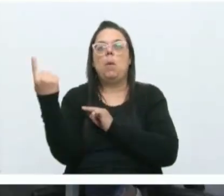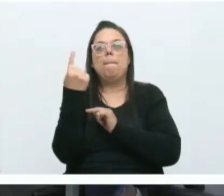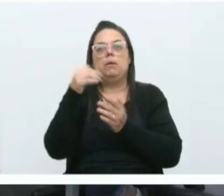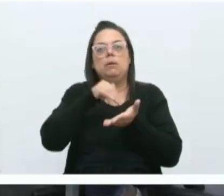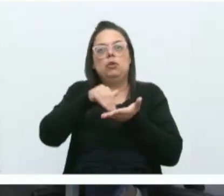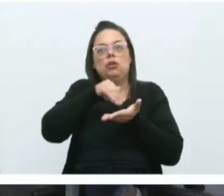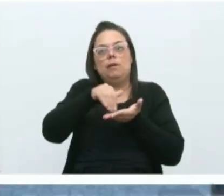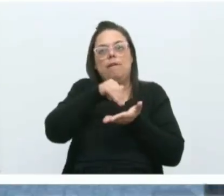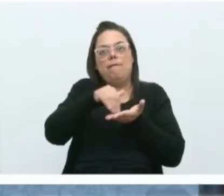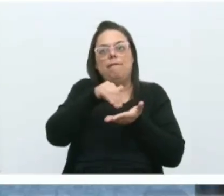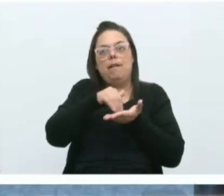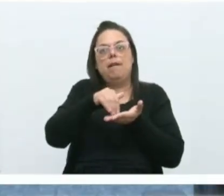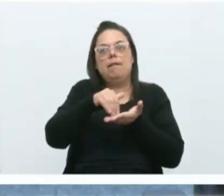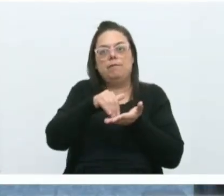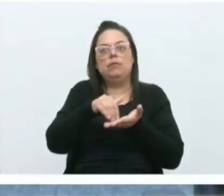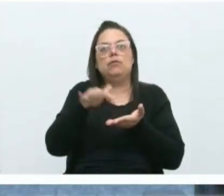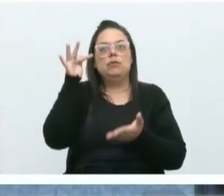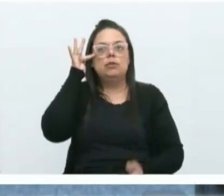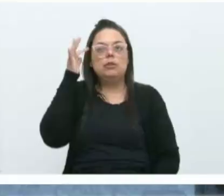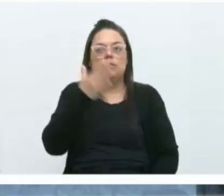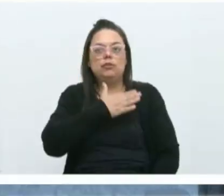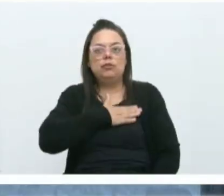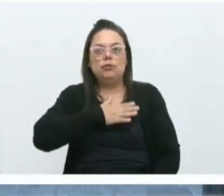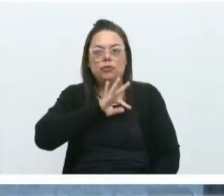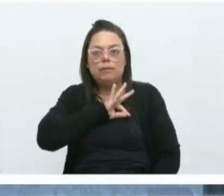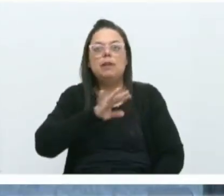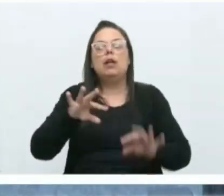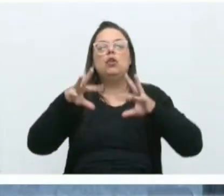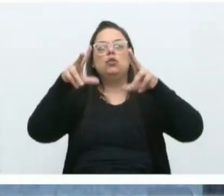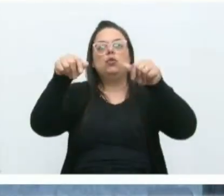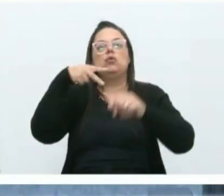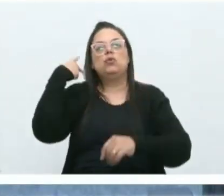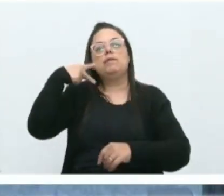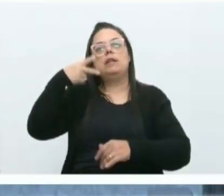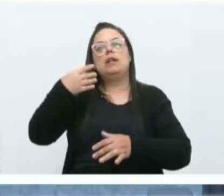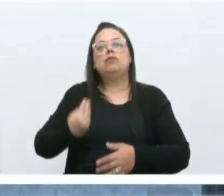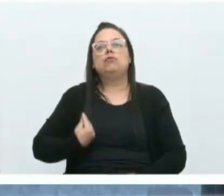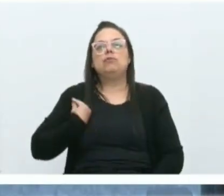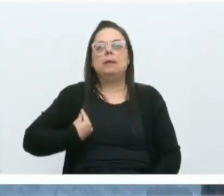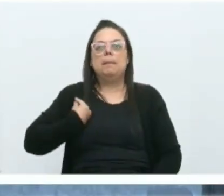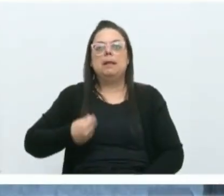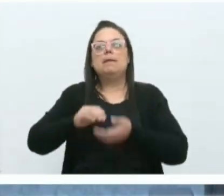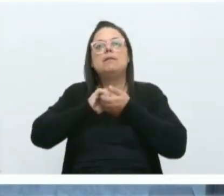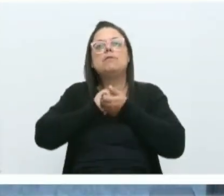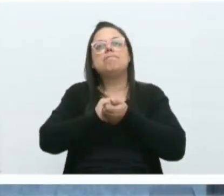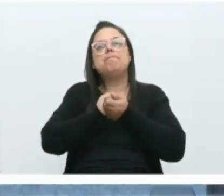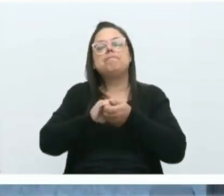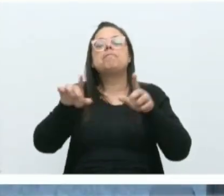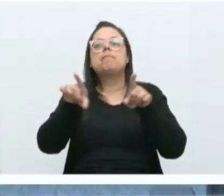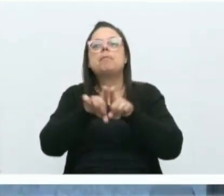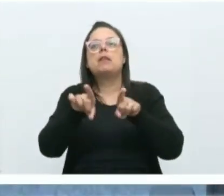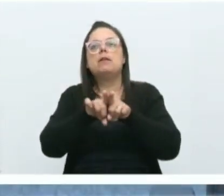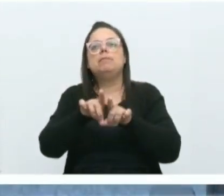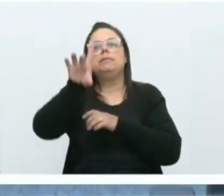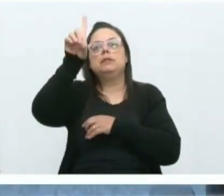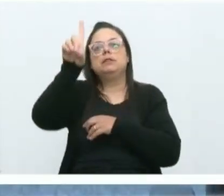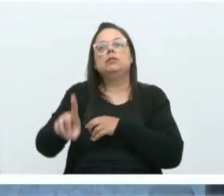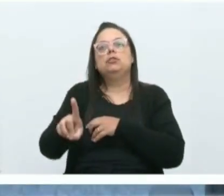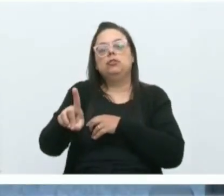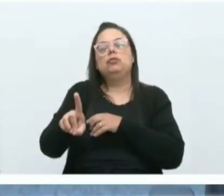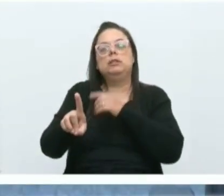Flávio Xavier, em nome dele, cumprimentar todos os vereadores presentes aqui na mesa, também cumprimentar o Rodrigo Coiate, diretor